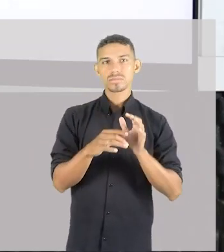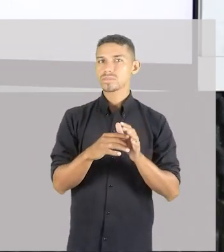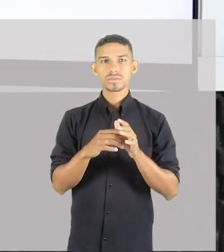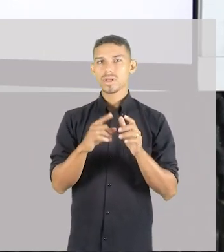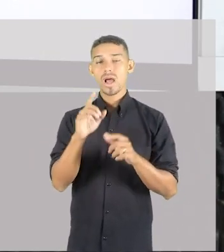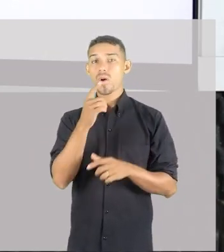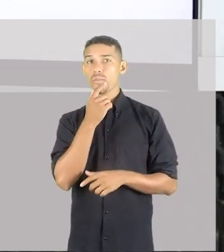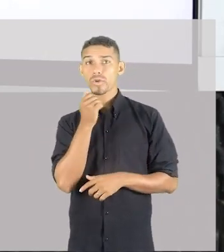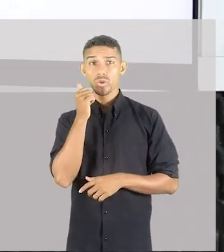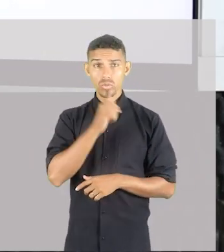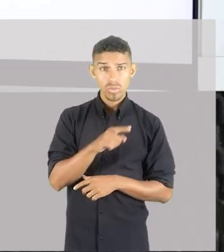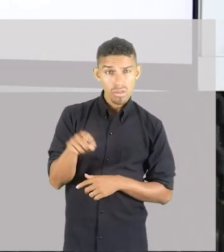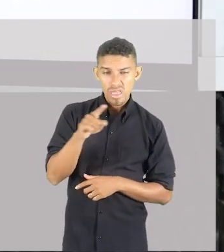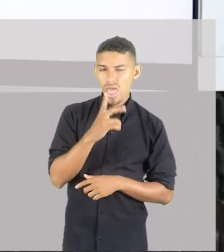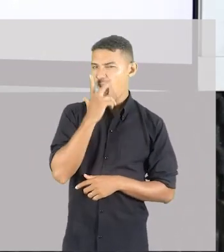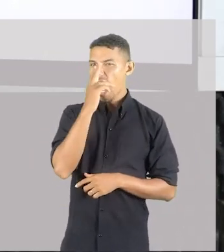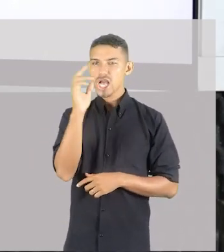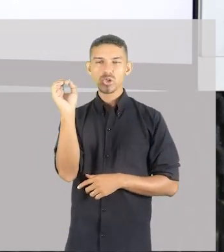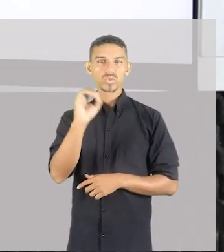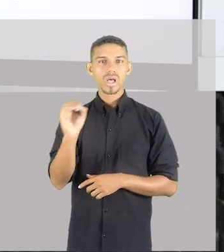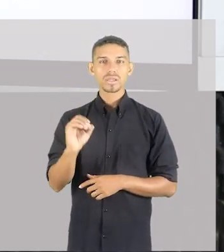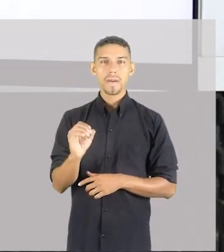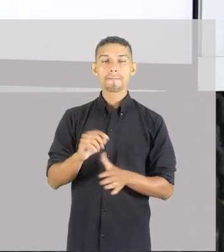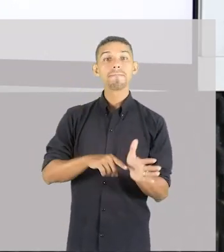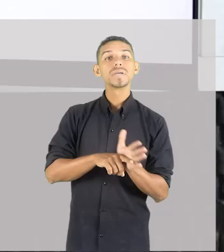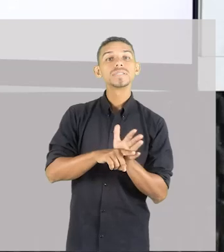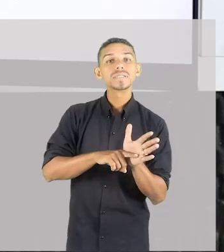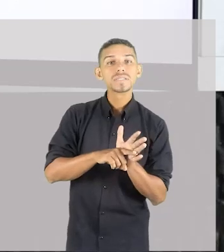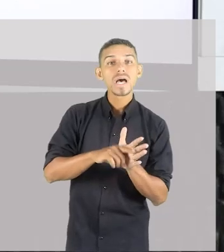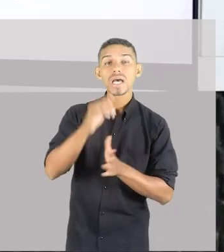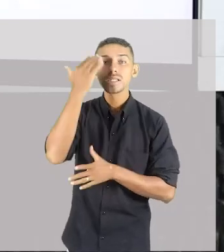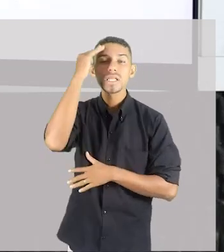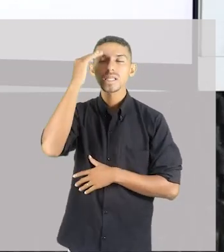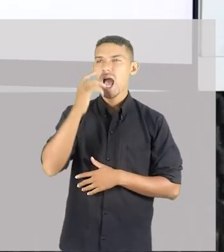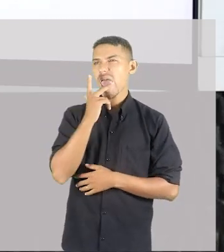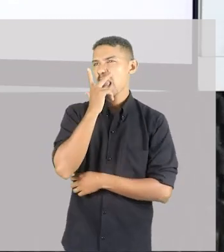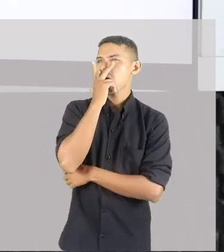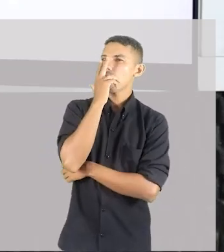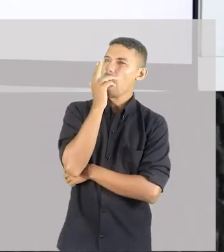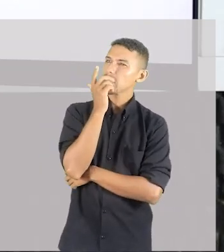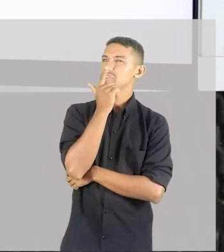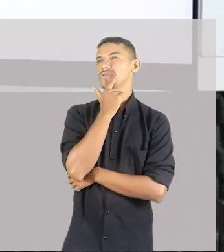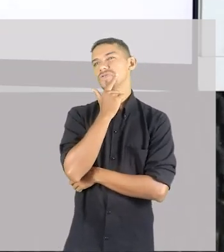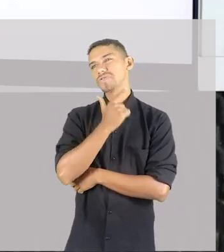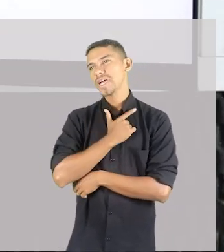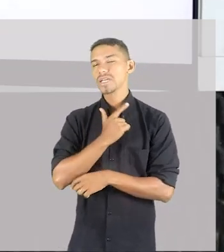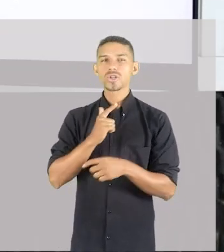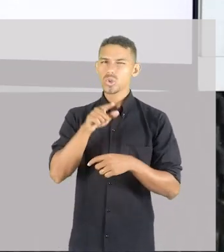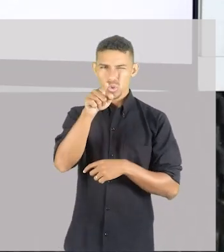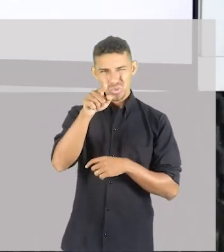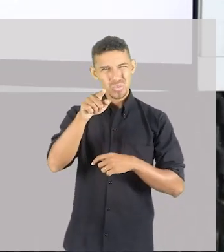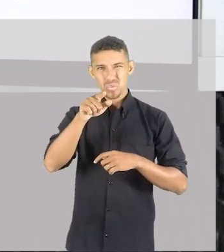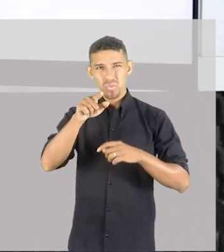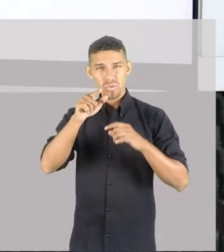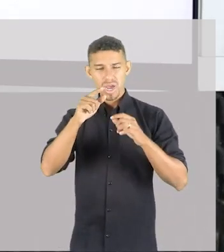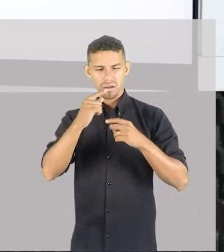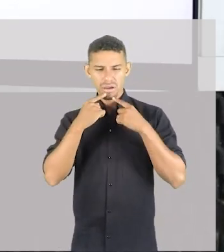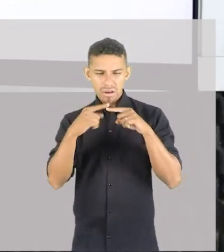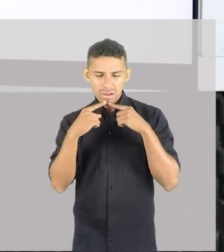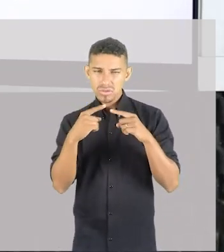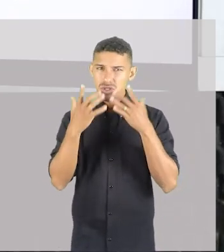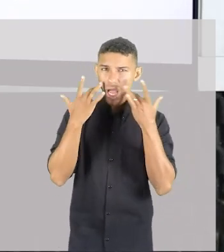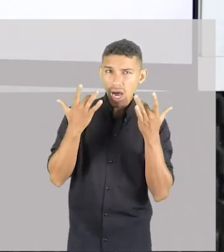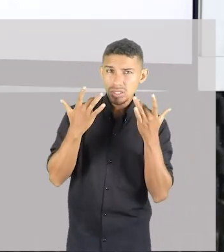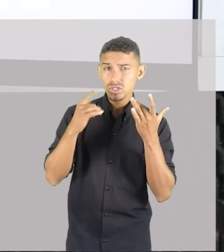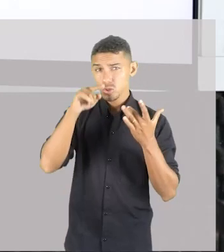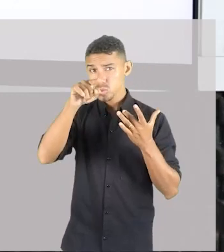nada, certo? Não ache nada. Pesquise. Entenda, você não é crítico de arte, você não é especialista para dizer